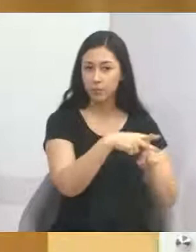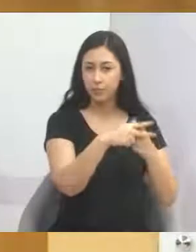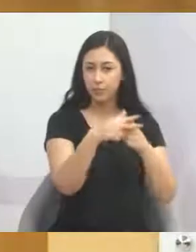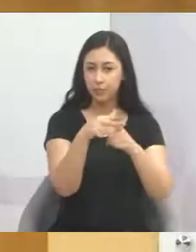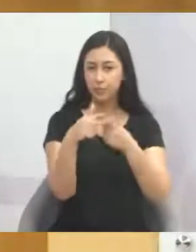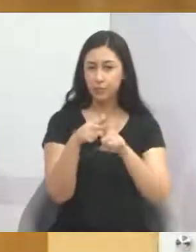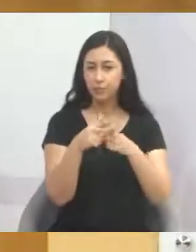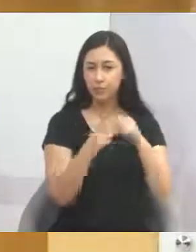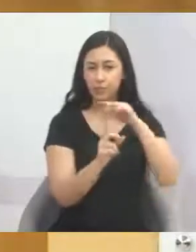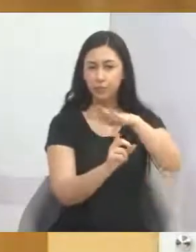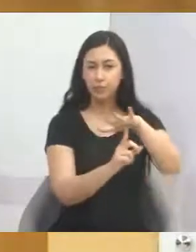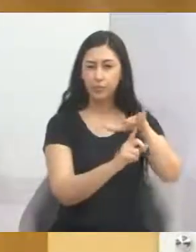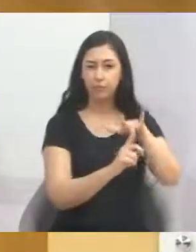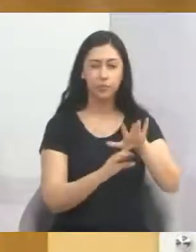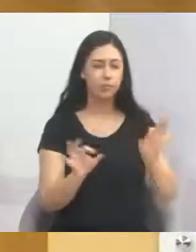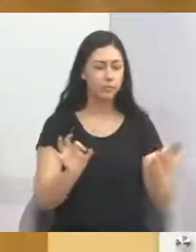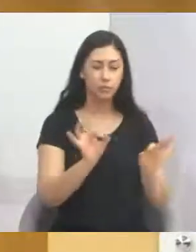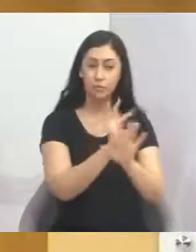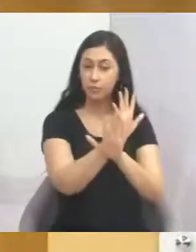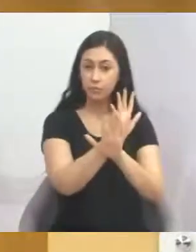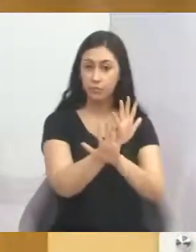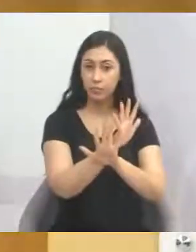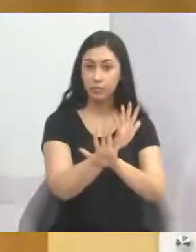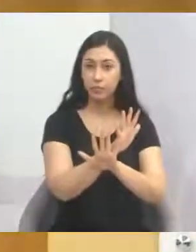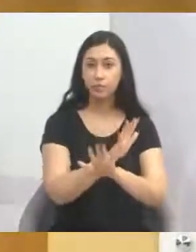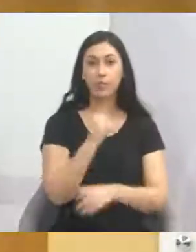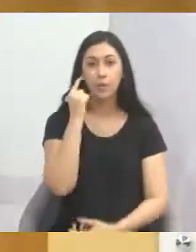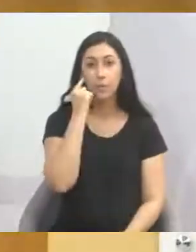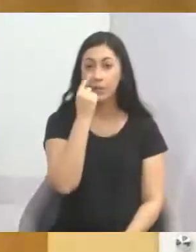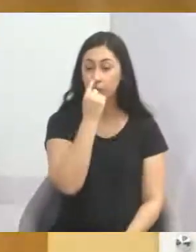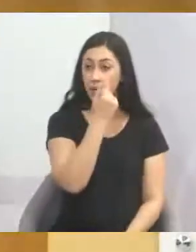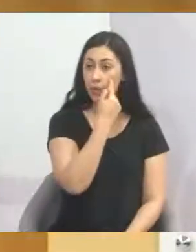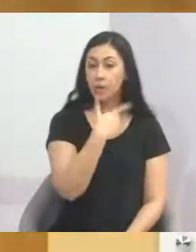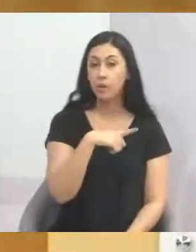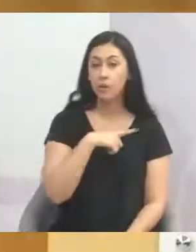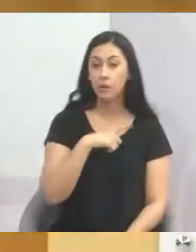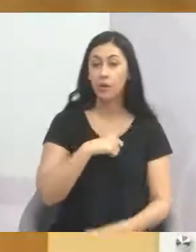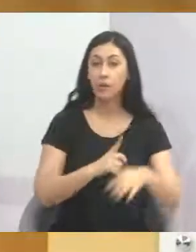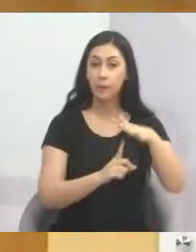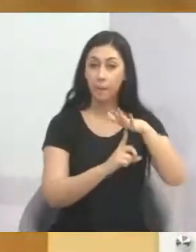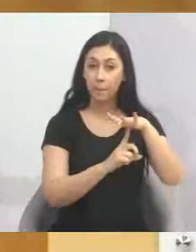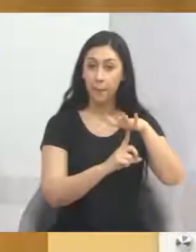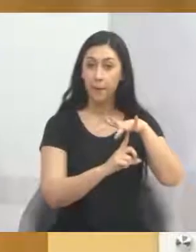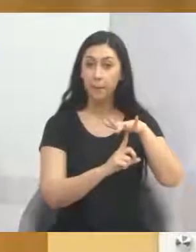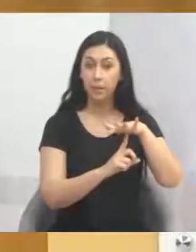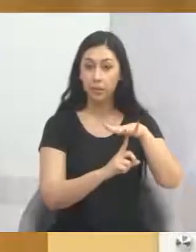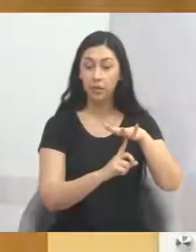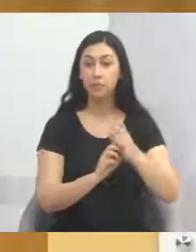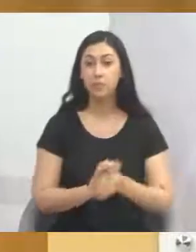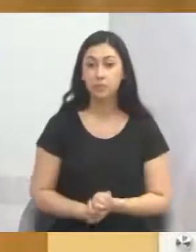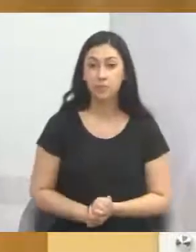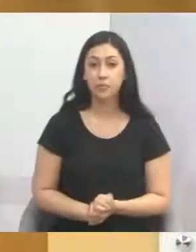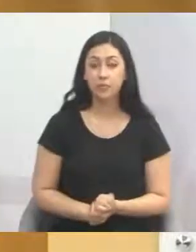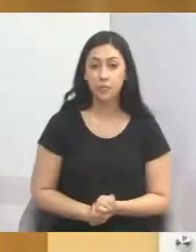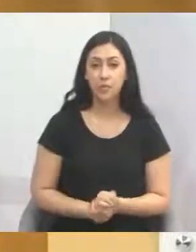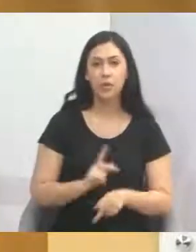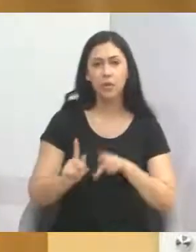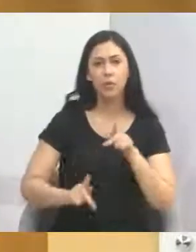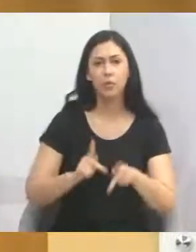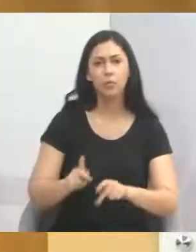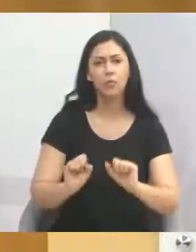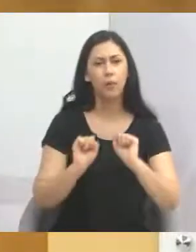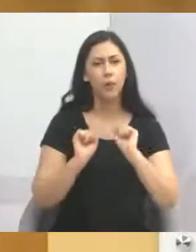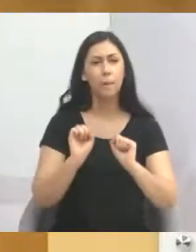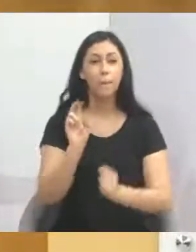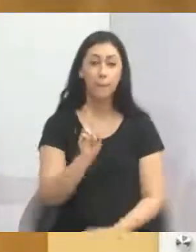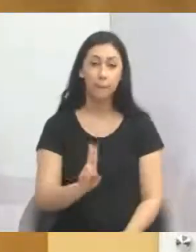Revitalização da praça total. Parque Meia Lua vai ganhar uma praça moderna, uma praça que realmente a população vai poder usar